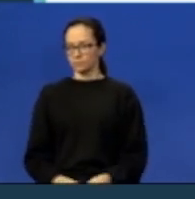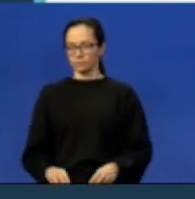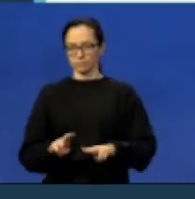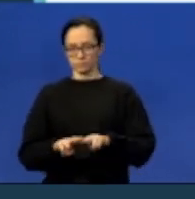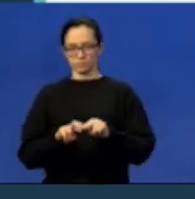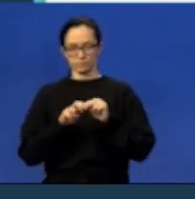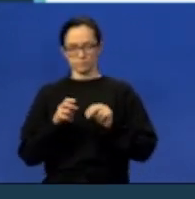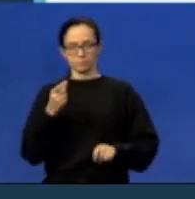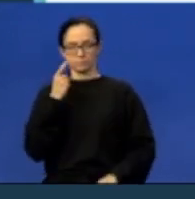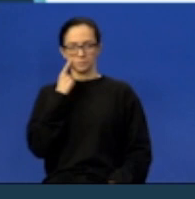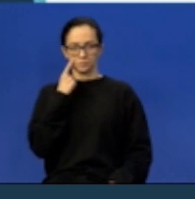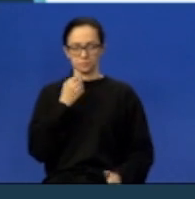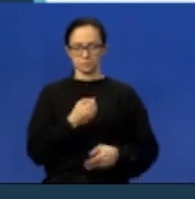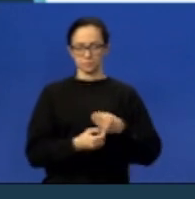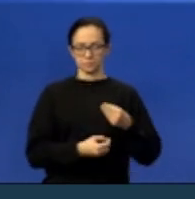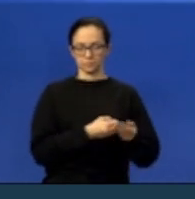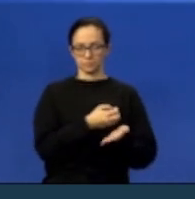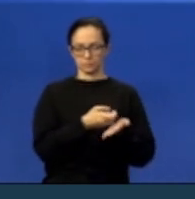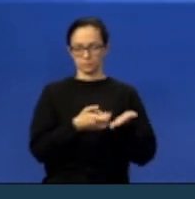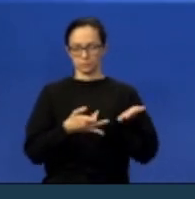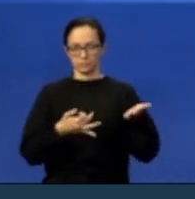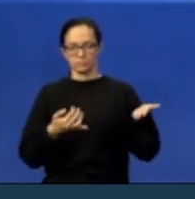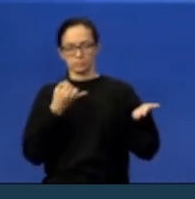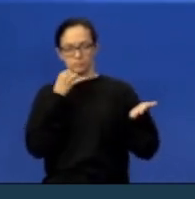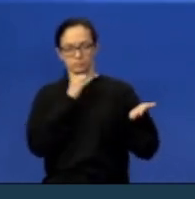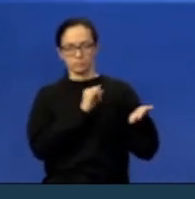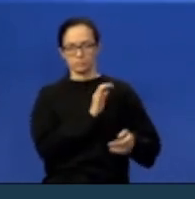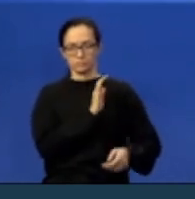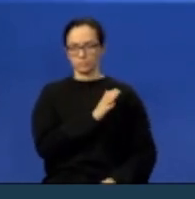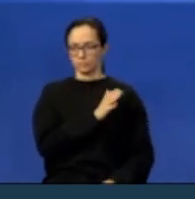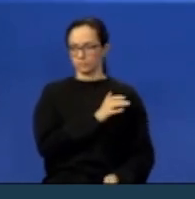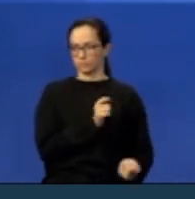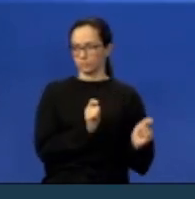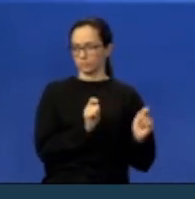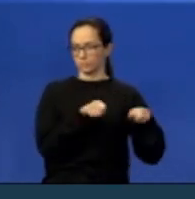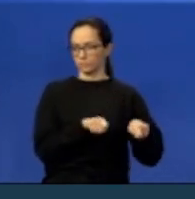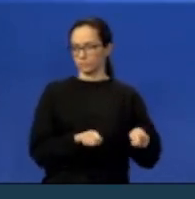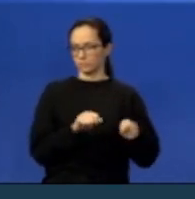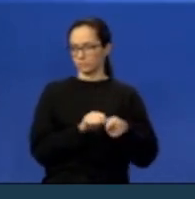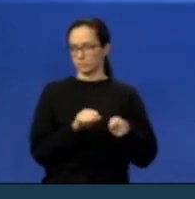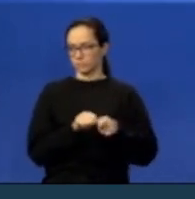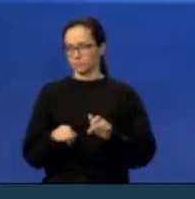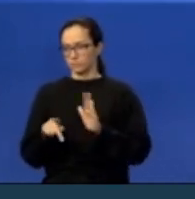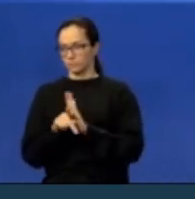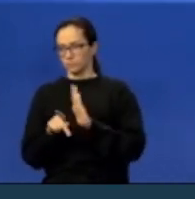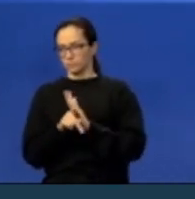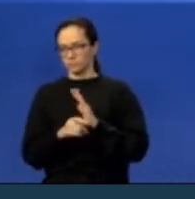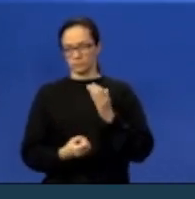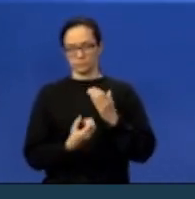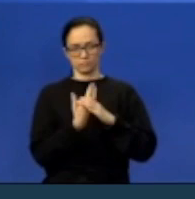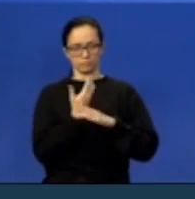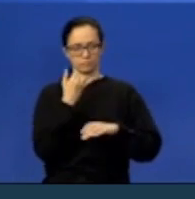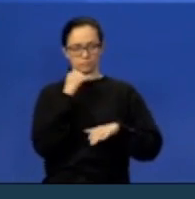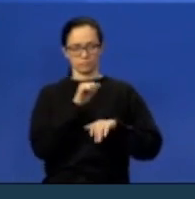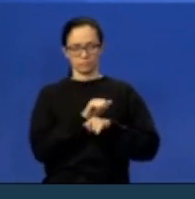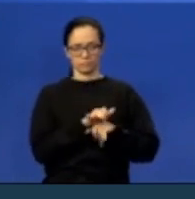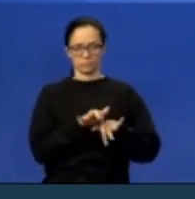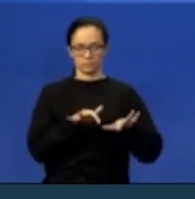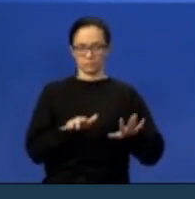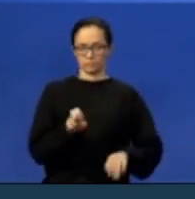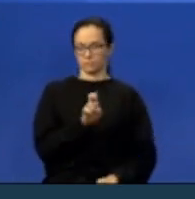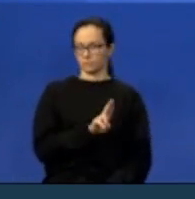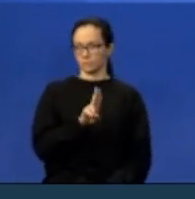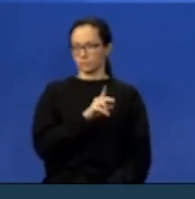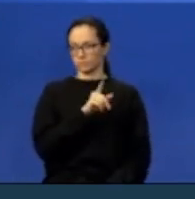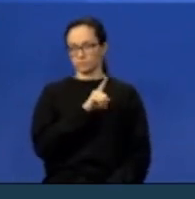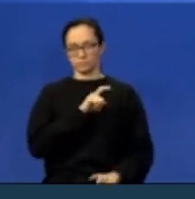nada mais é do que o registro da atividade elétrica do coração. Esse registro ele é realizado através do eletrocardiógrafo, que é